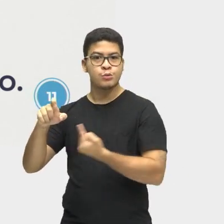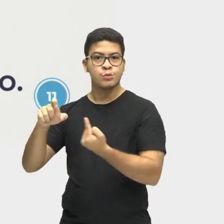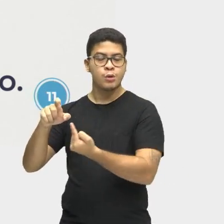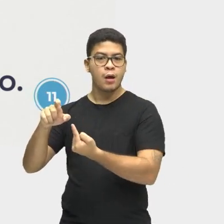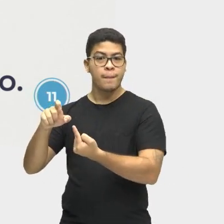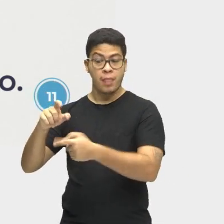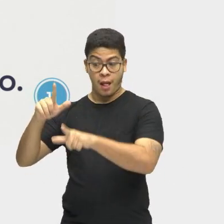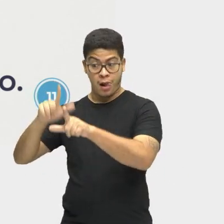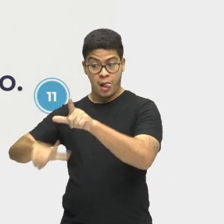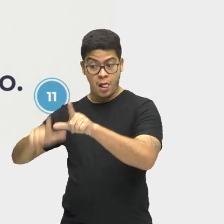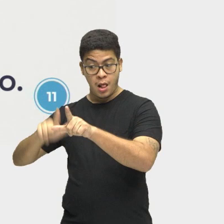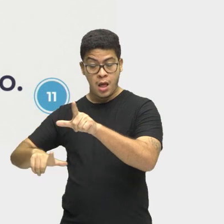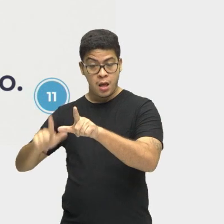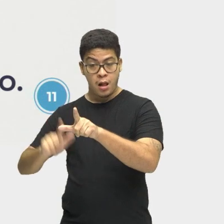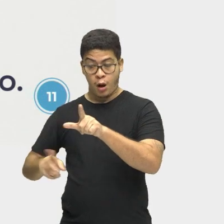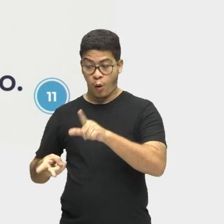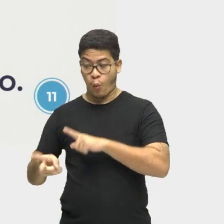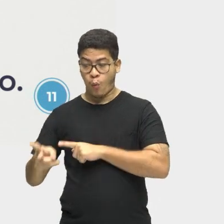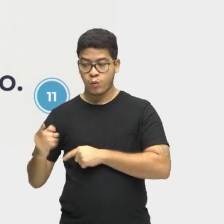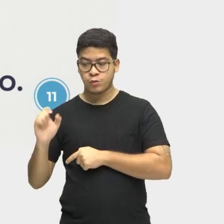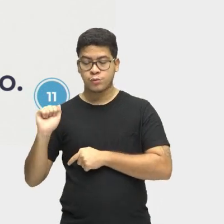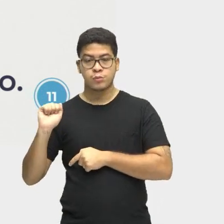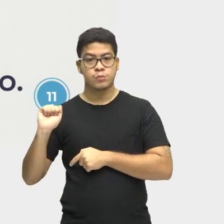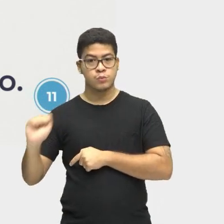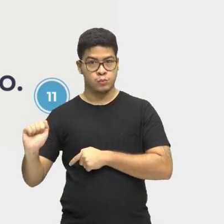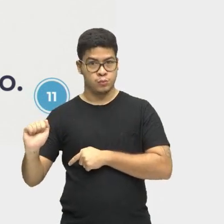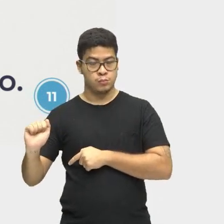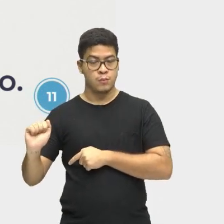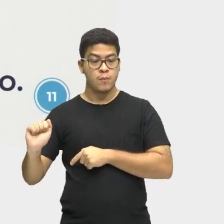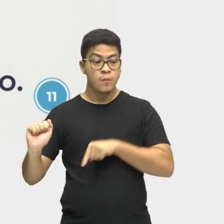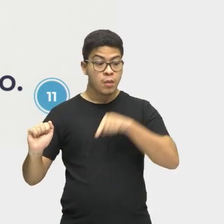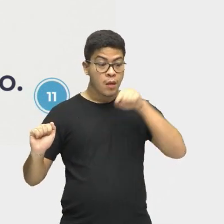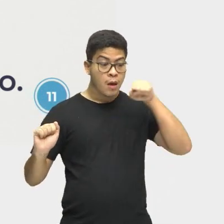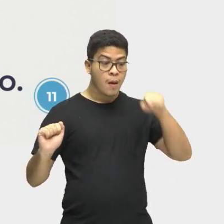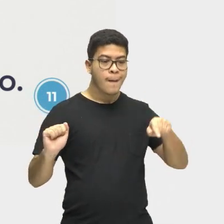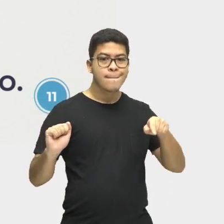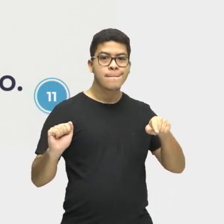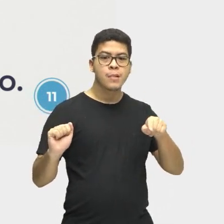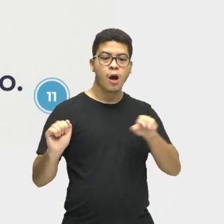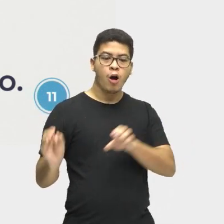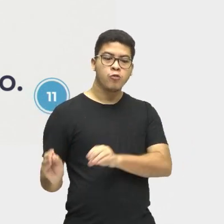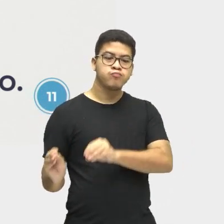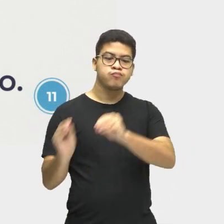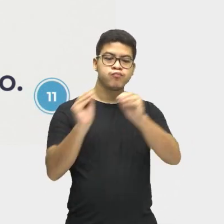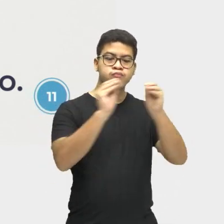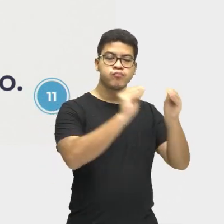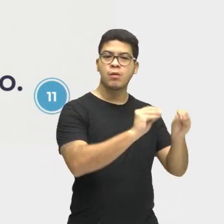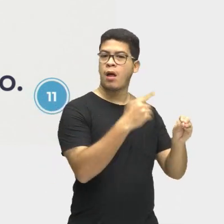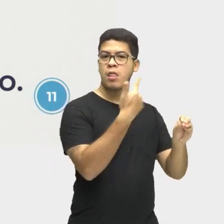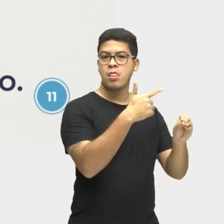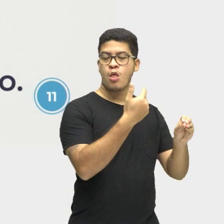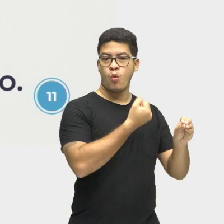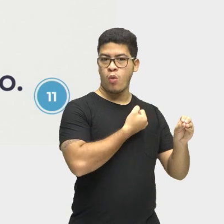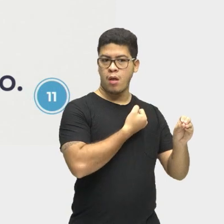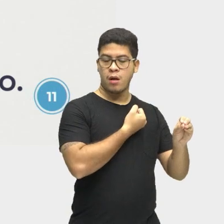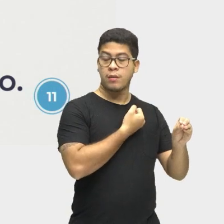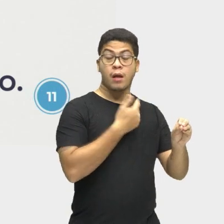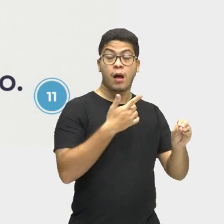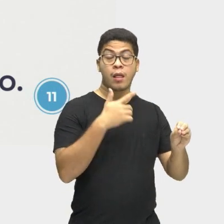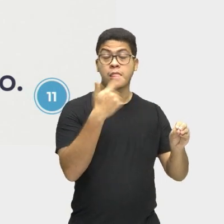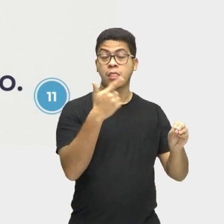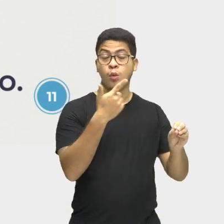letra ficam no primeiro membro e aqueles que não têm letra,